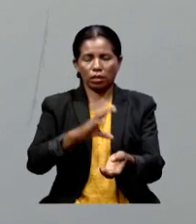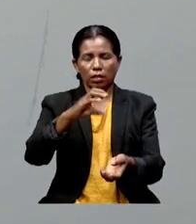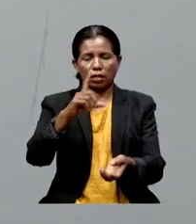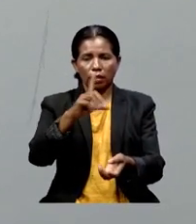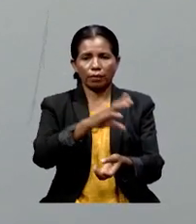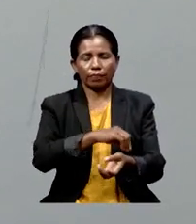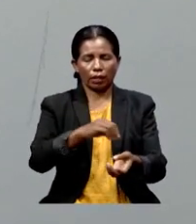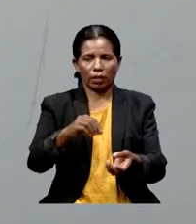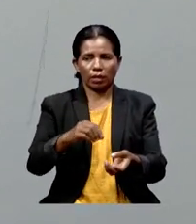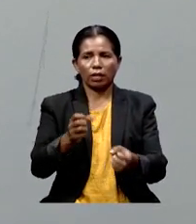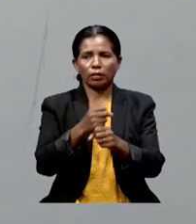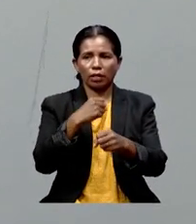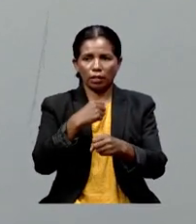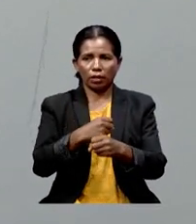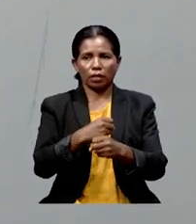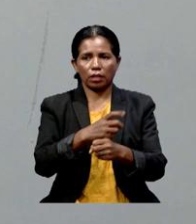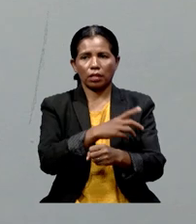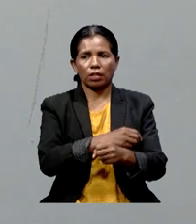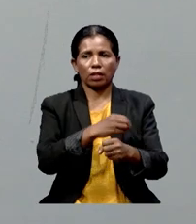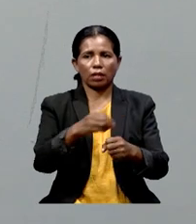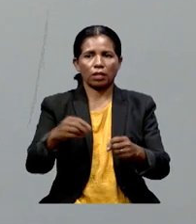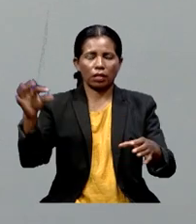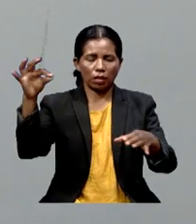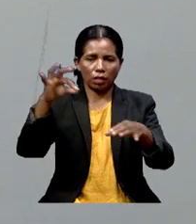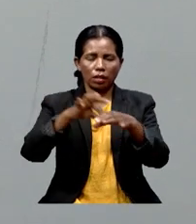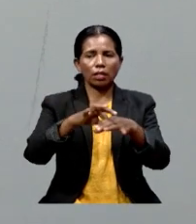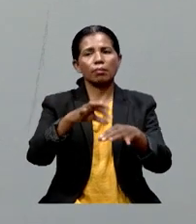ir a mas a tu halo caracterizasse o hatama